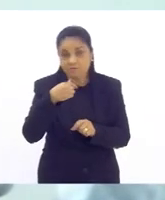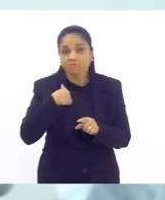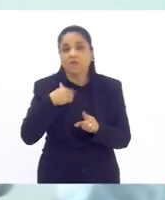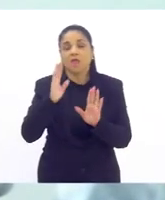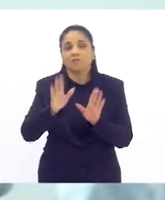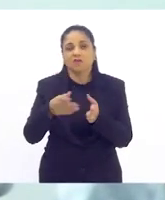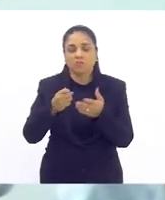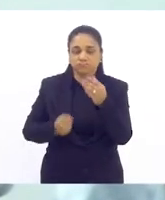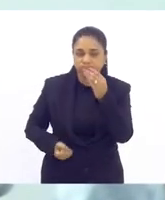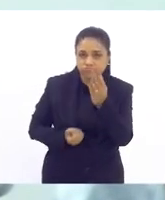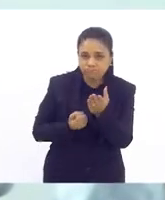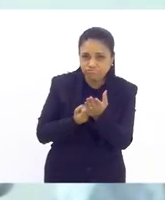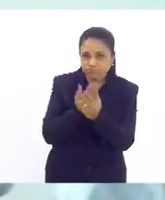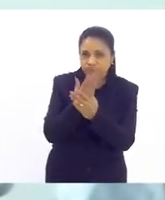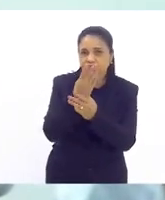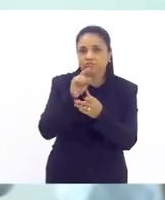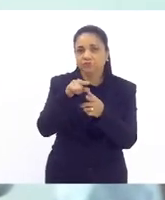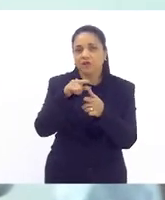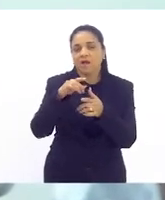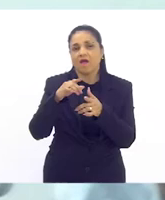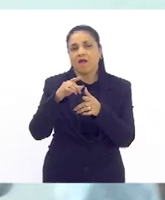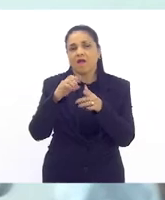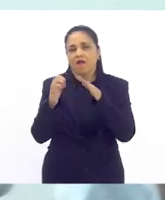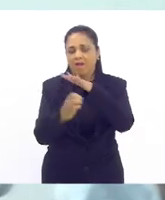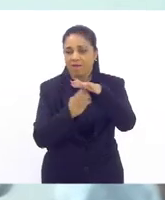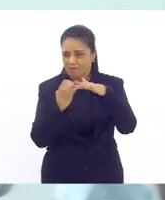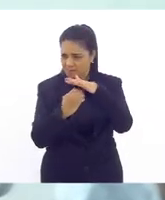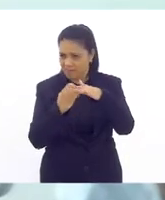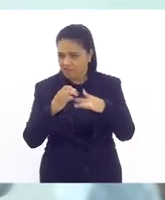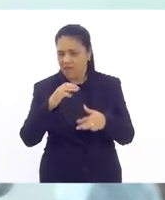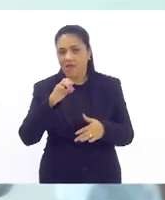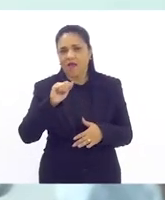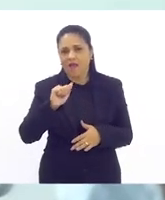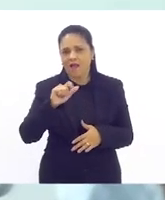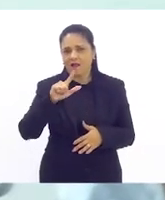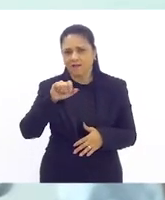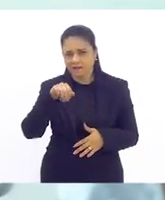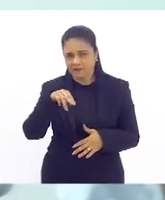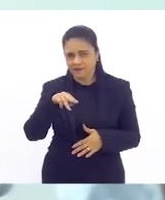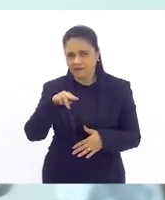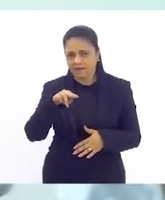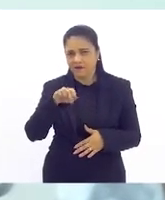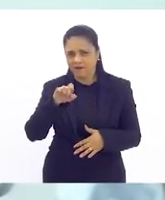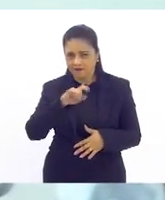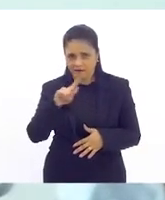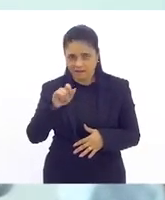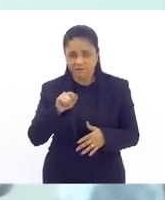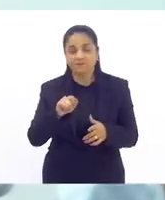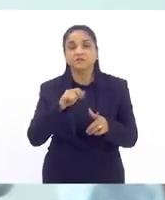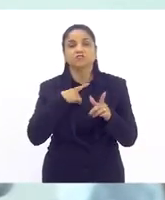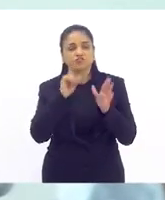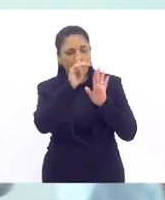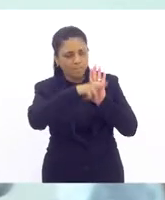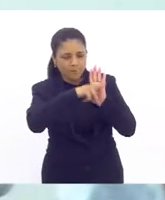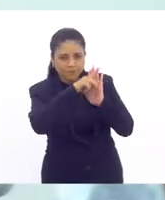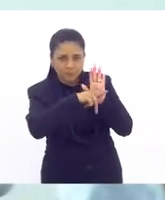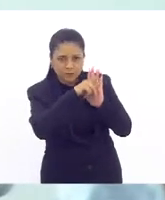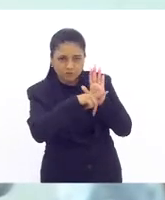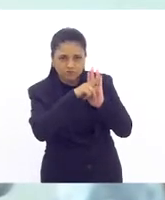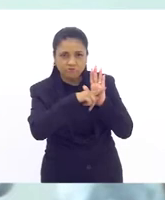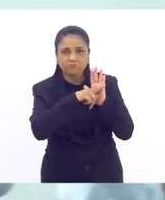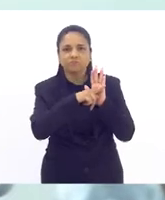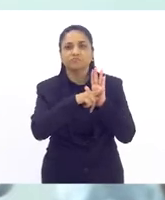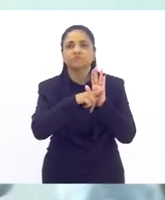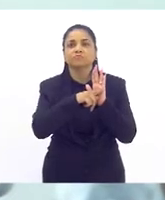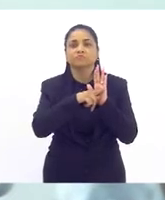né a ética alegria maior ética da Baía de Guanabara e os projetos que a gente tinha aproveitando exatamente